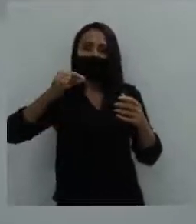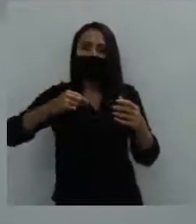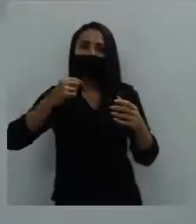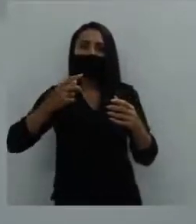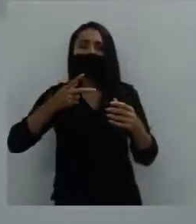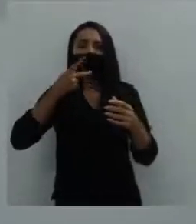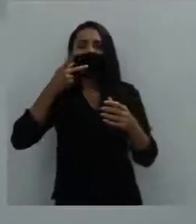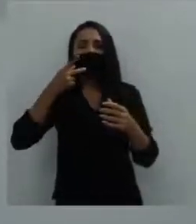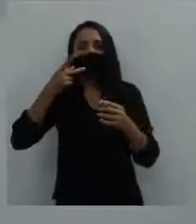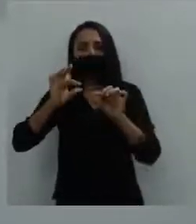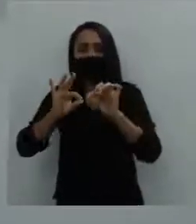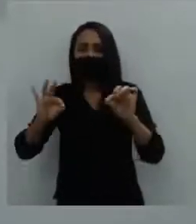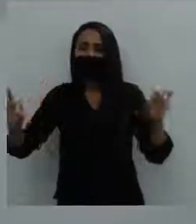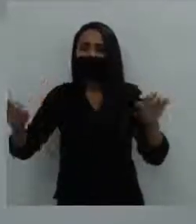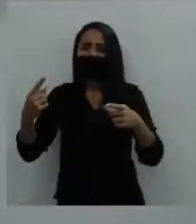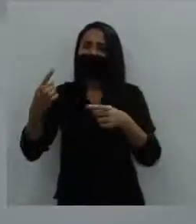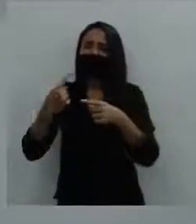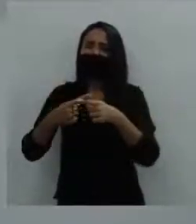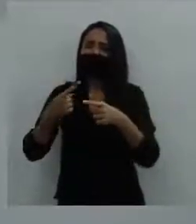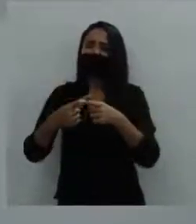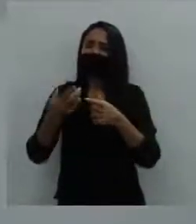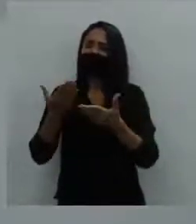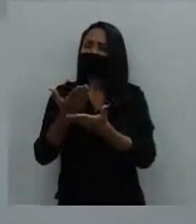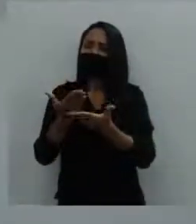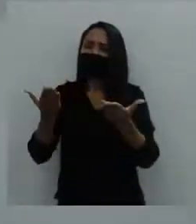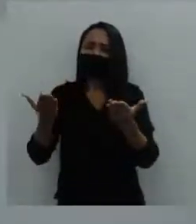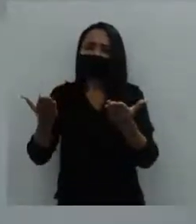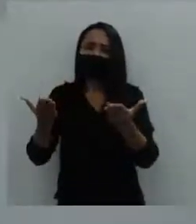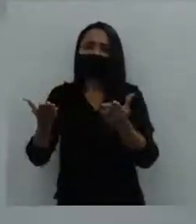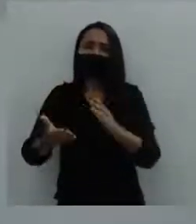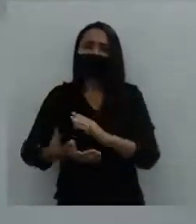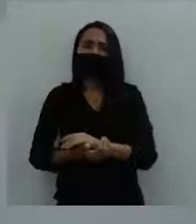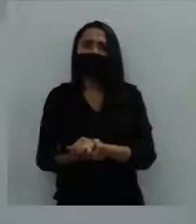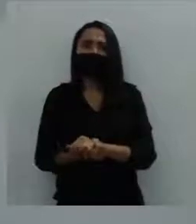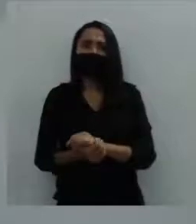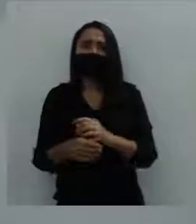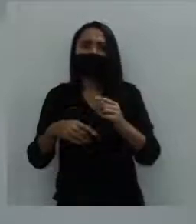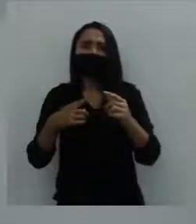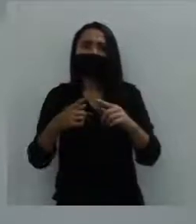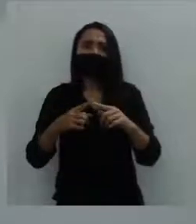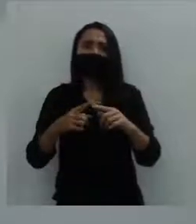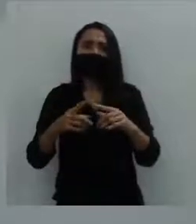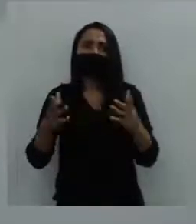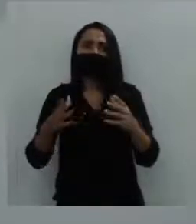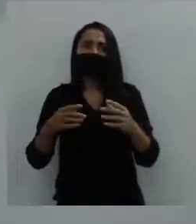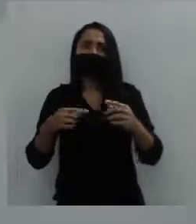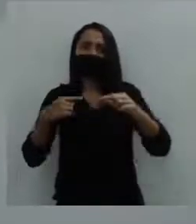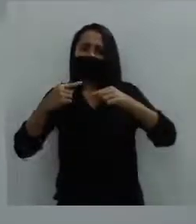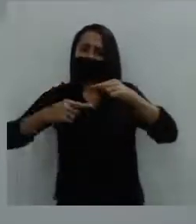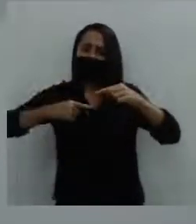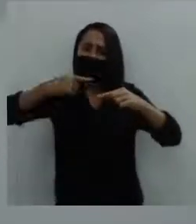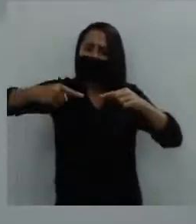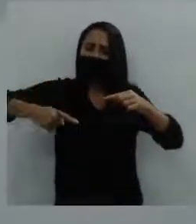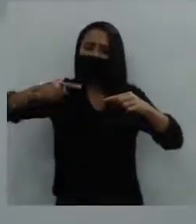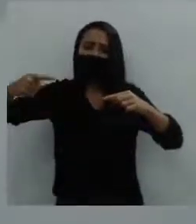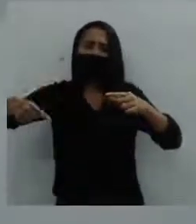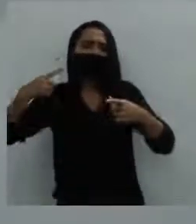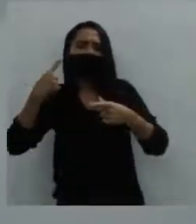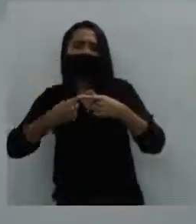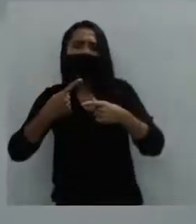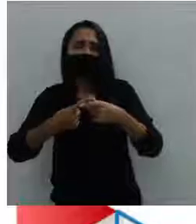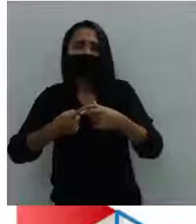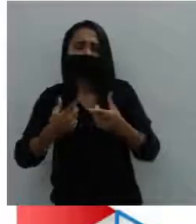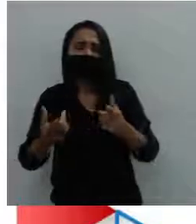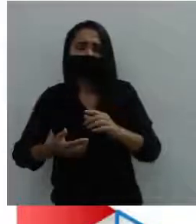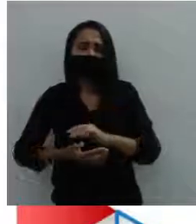novelo de linha: por que está você com esse ar, toda cheia de si, toda enrolada, para fingir que vale